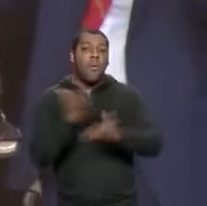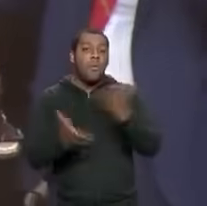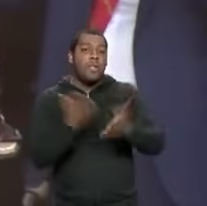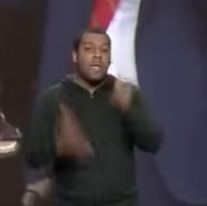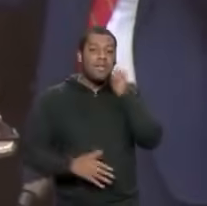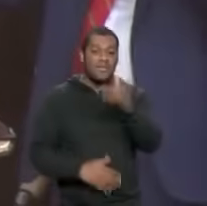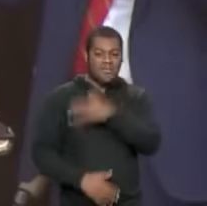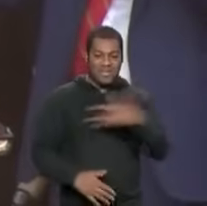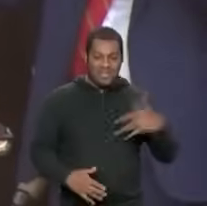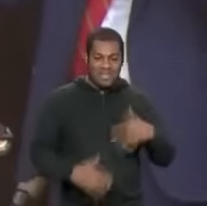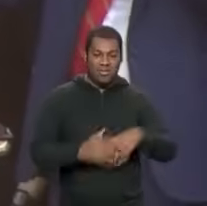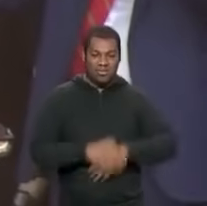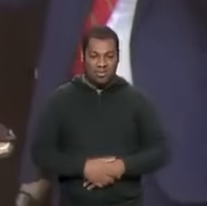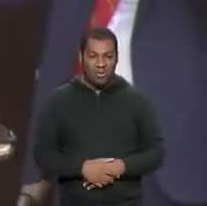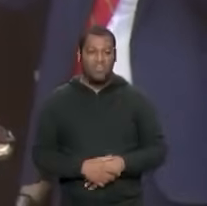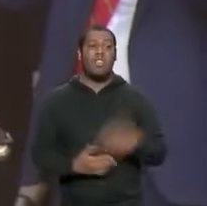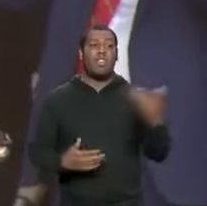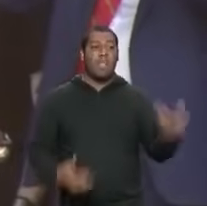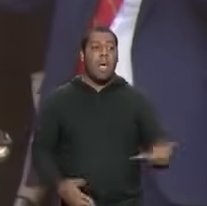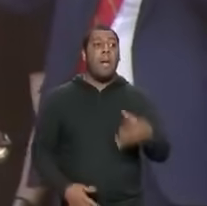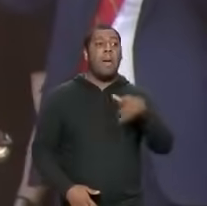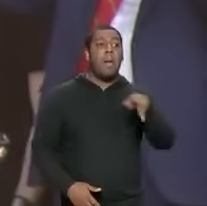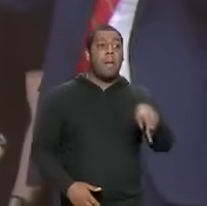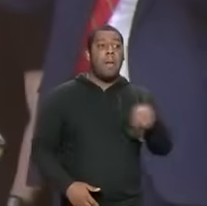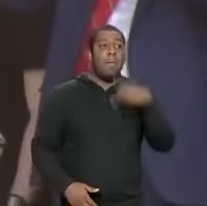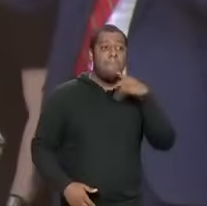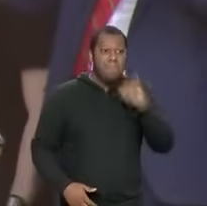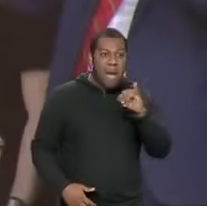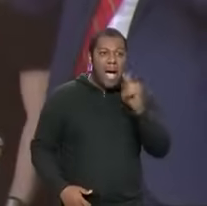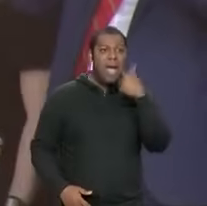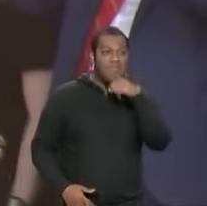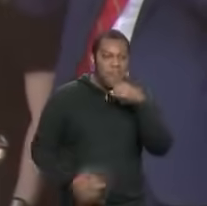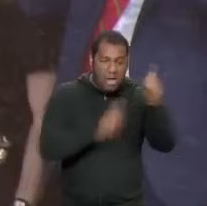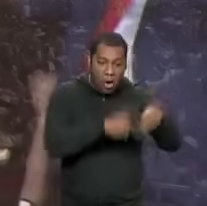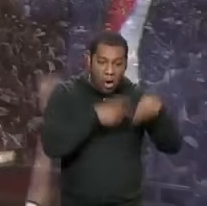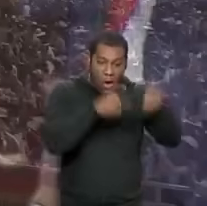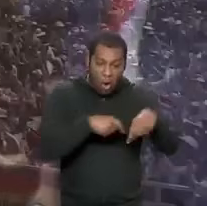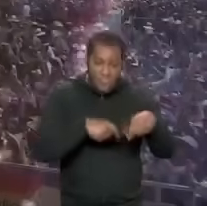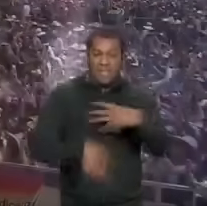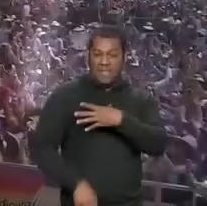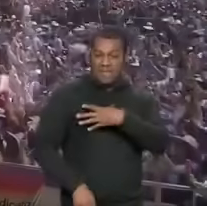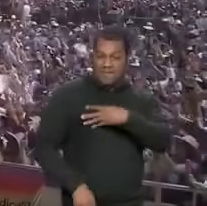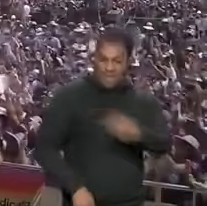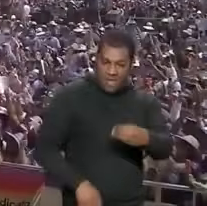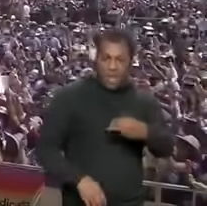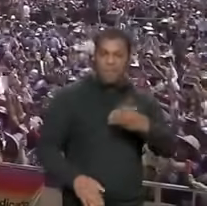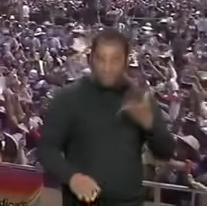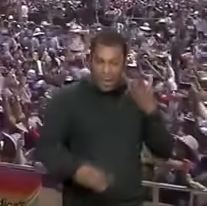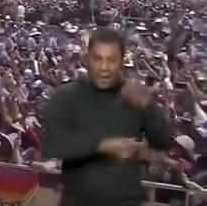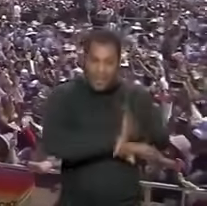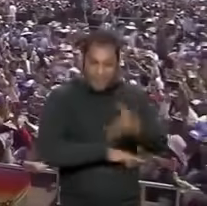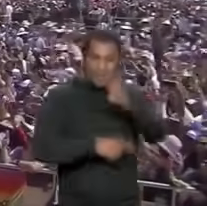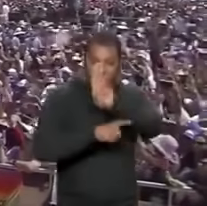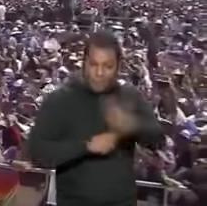saber que filho da Agricultura vai entrar na universidade e vai virar